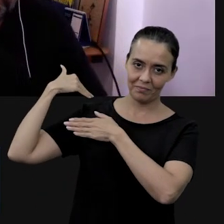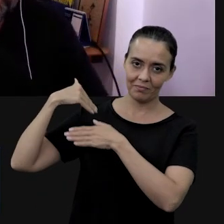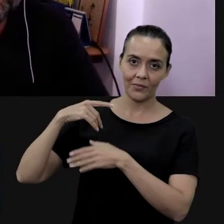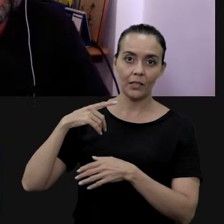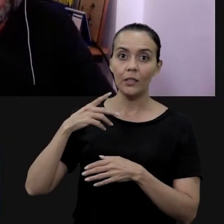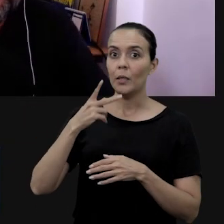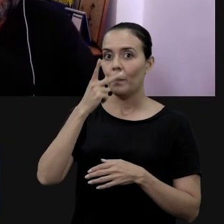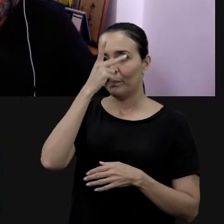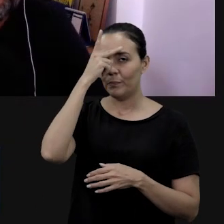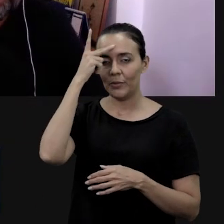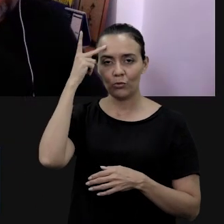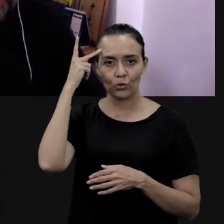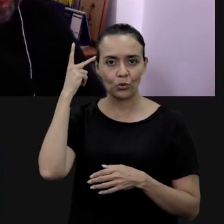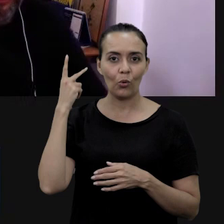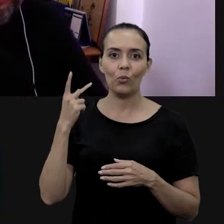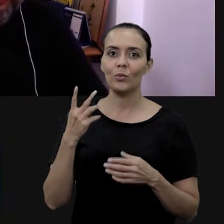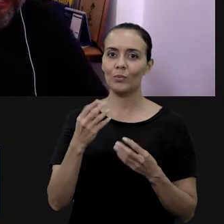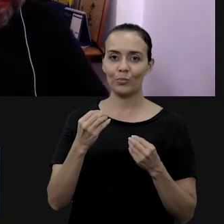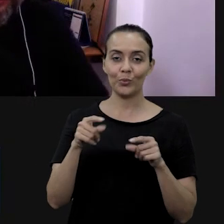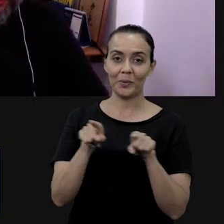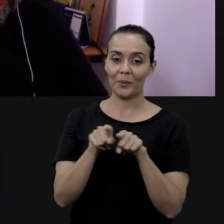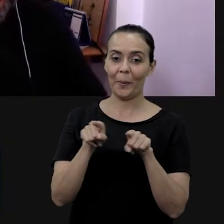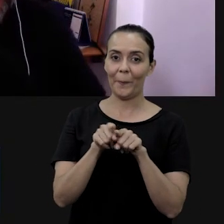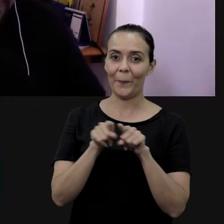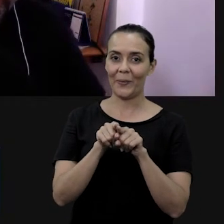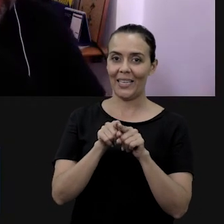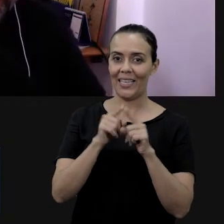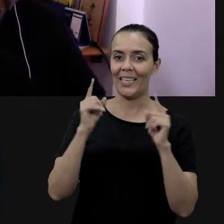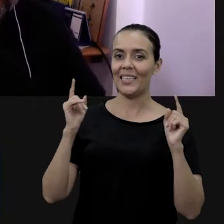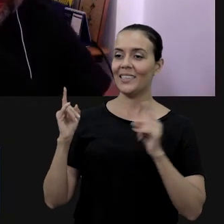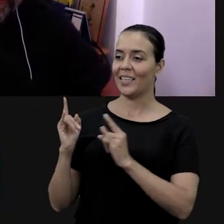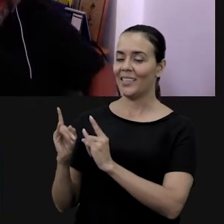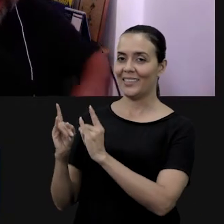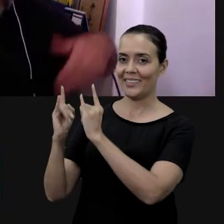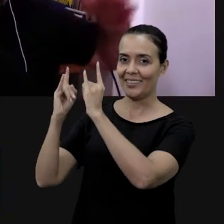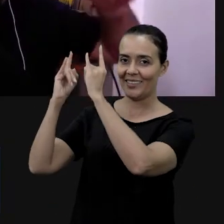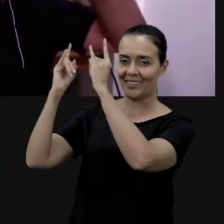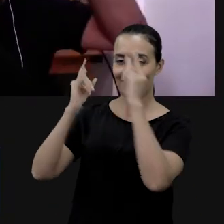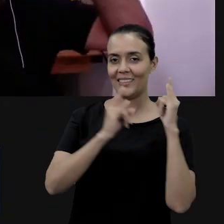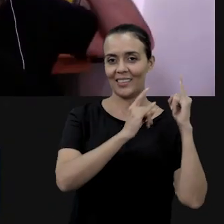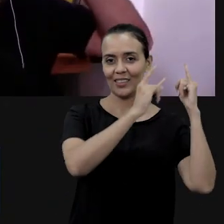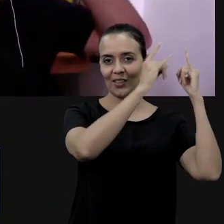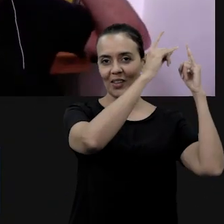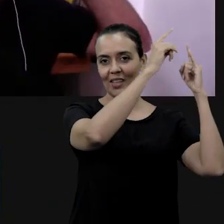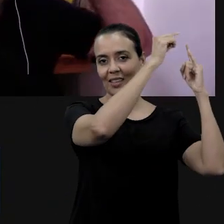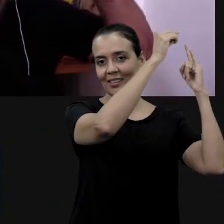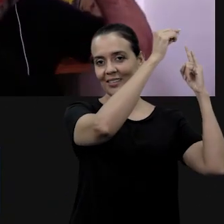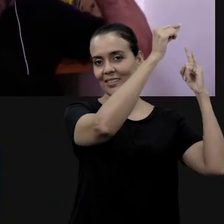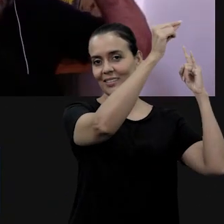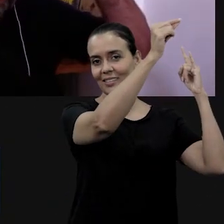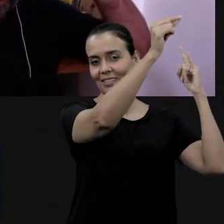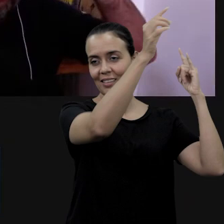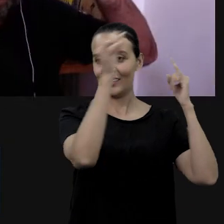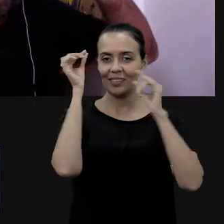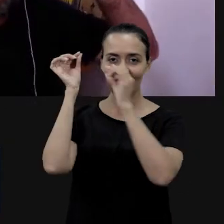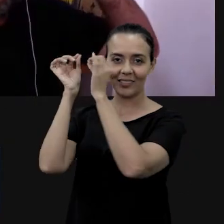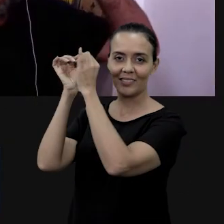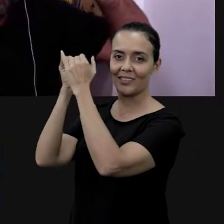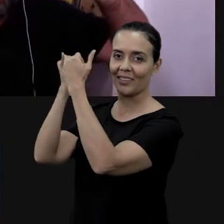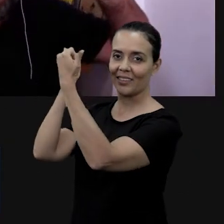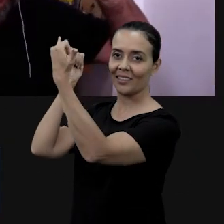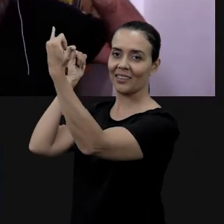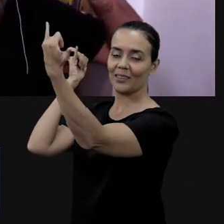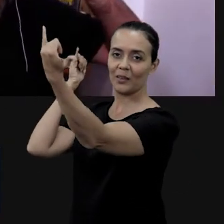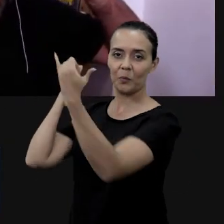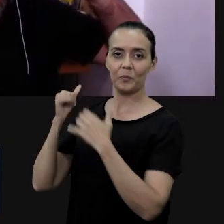histórica, e que tem uma concentração imensa de antenas, porque ela fica no alto de uma colina. Basicamente, ela percorre a crista